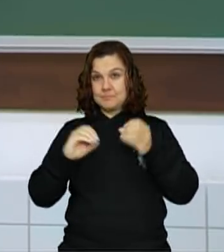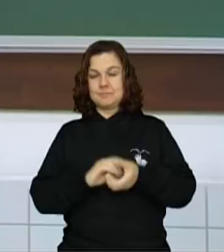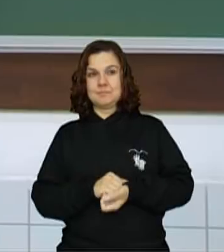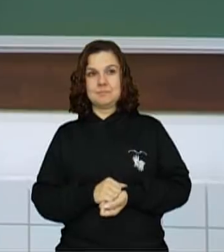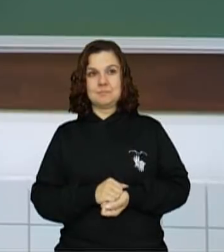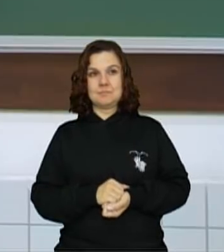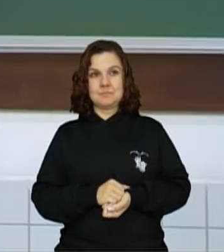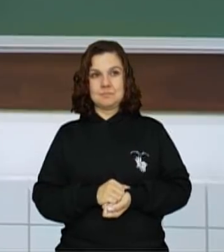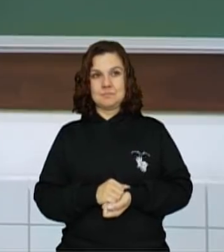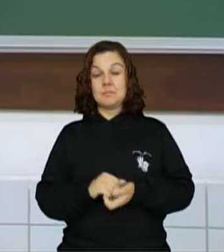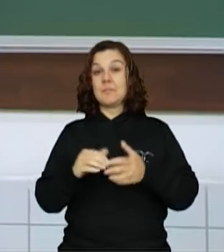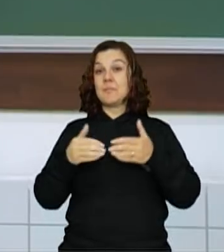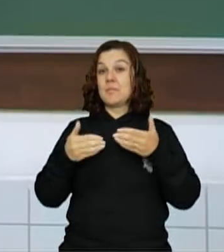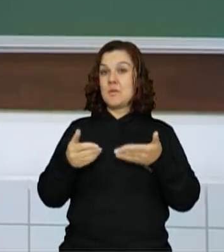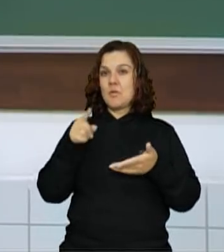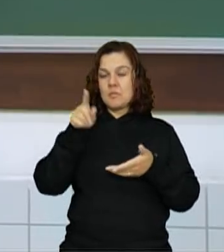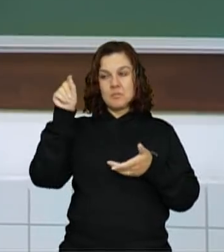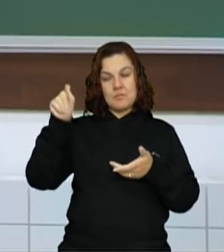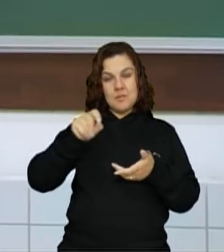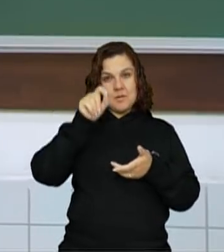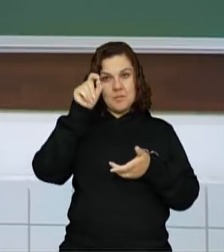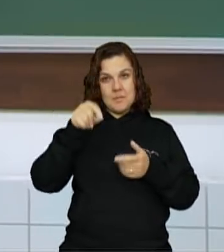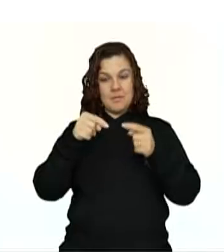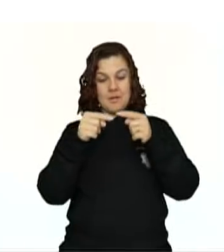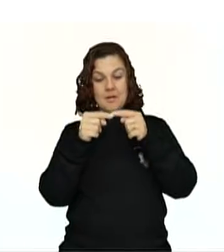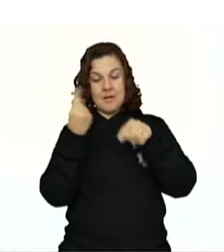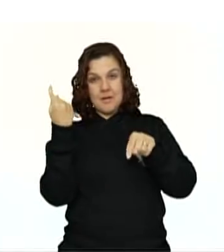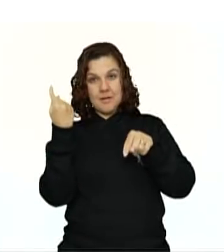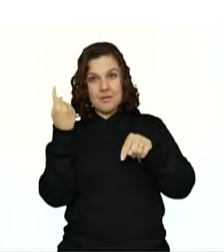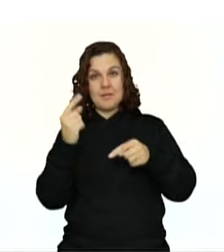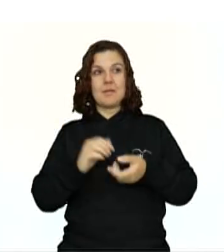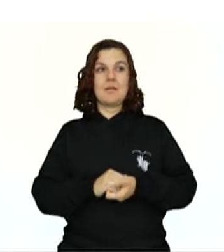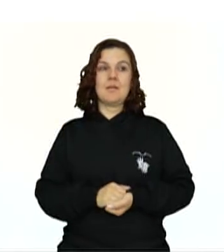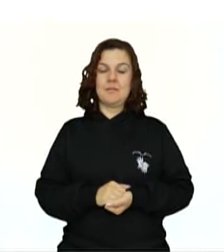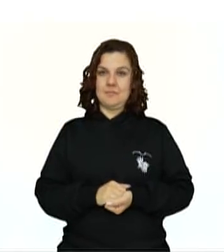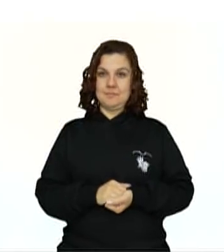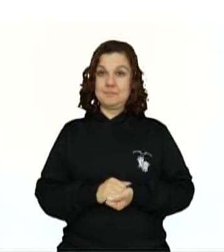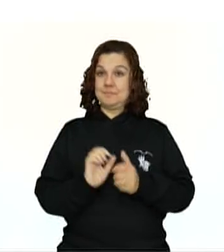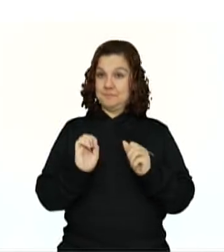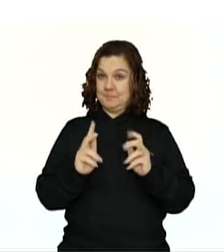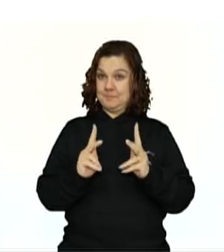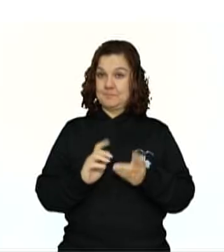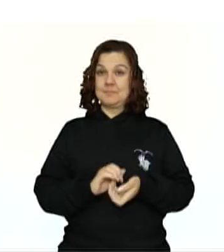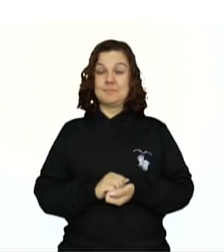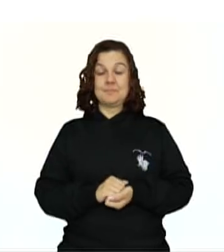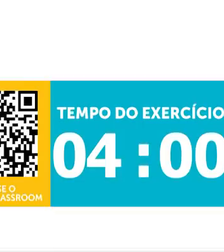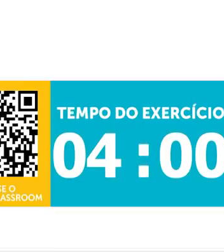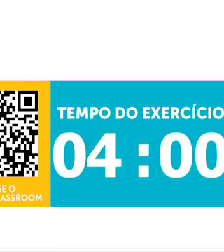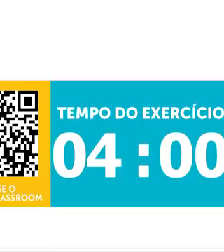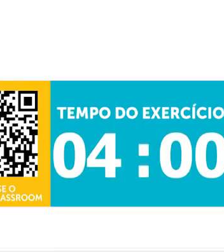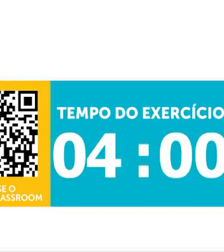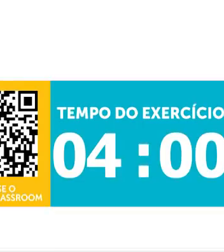oração. Então, você vai marcar essa oração que está incorreta.